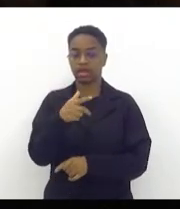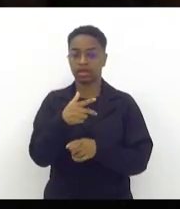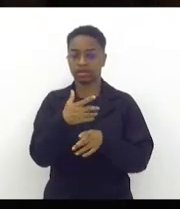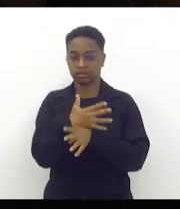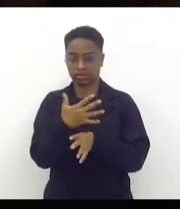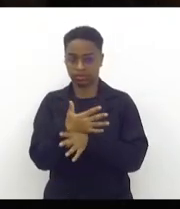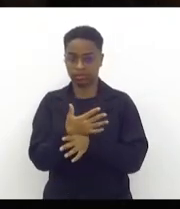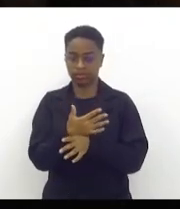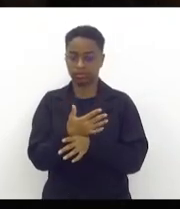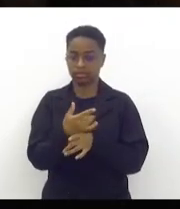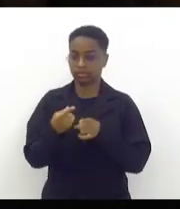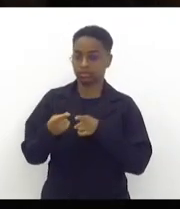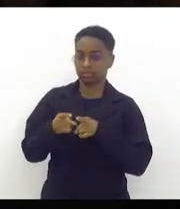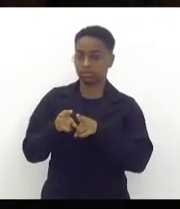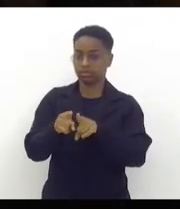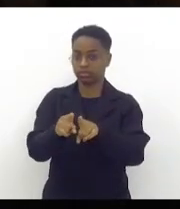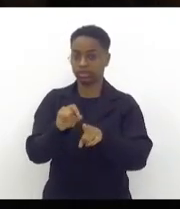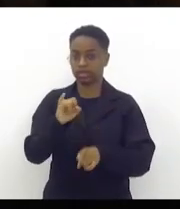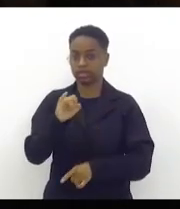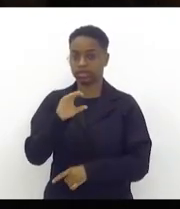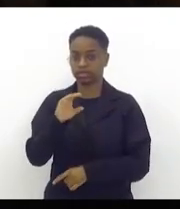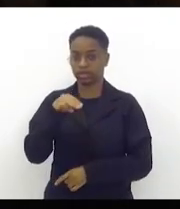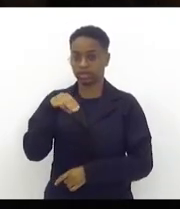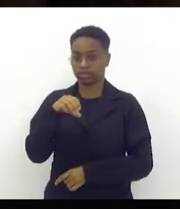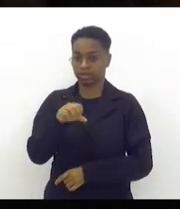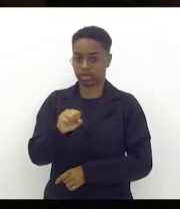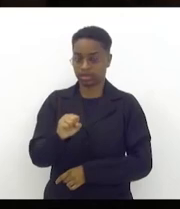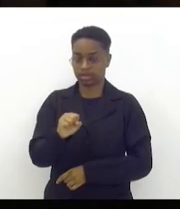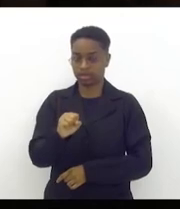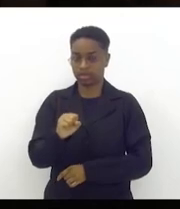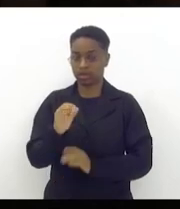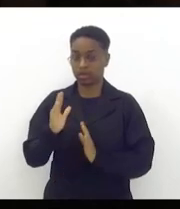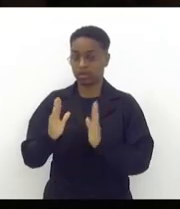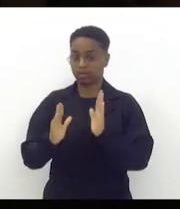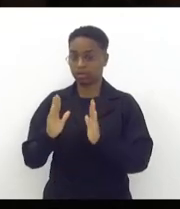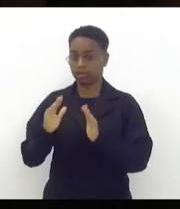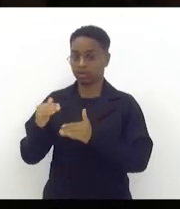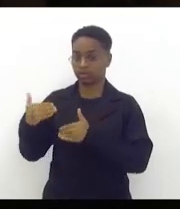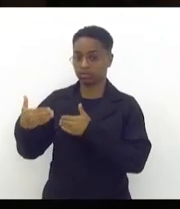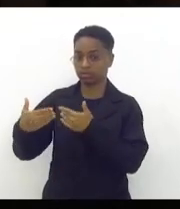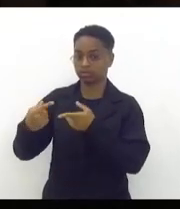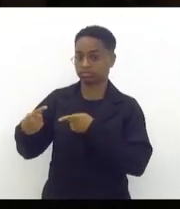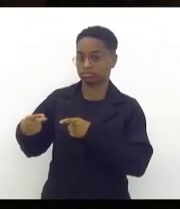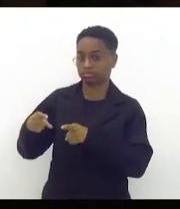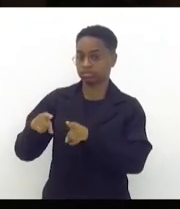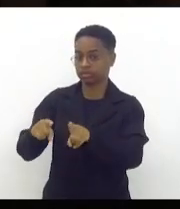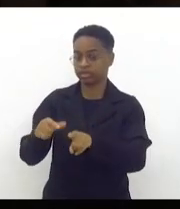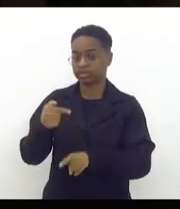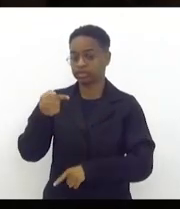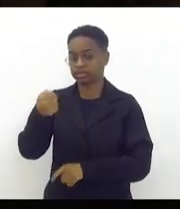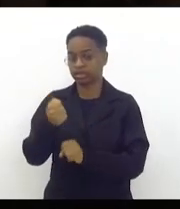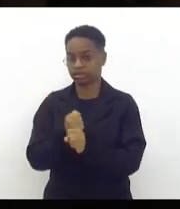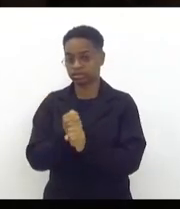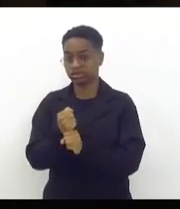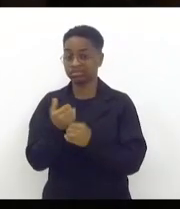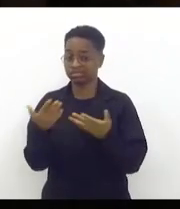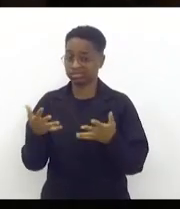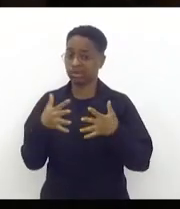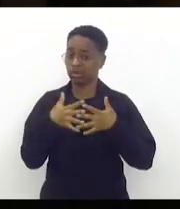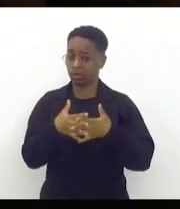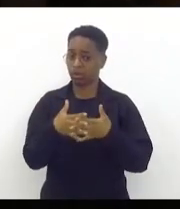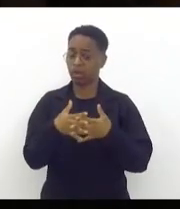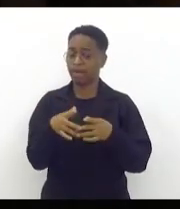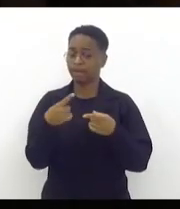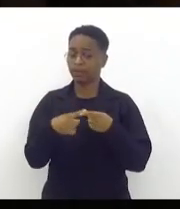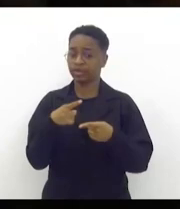coexistir com o ICMS durante 7 anos. E aí é uma complexidade, você vai